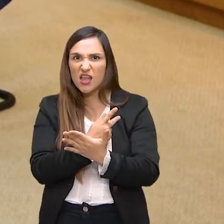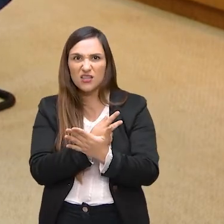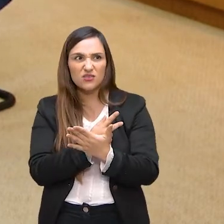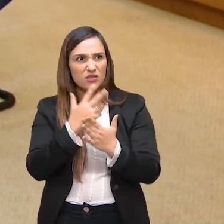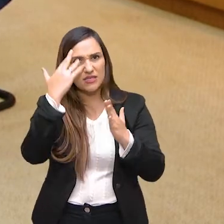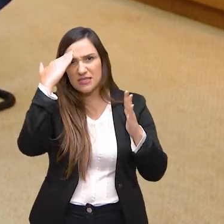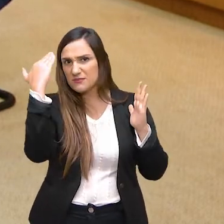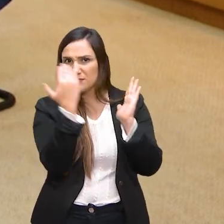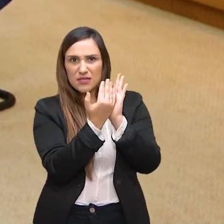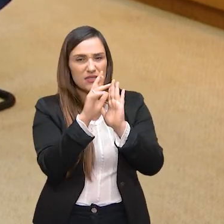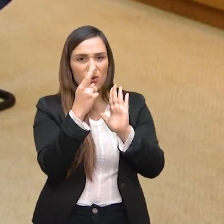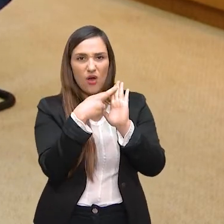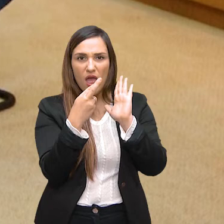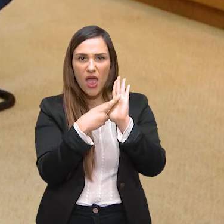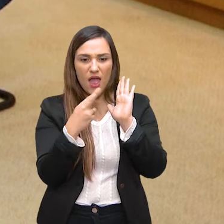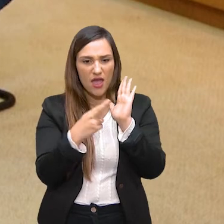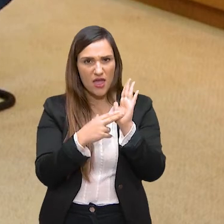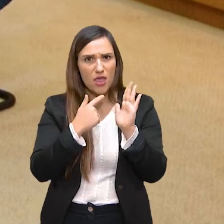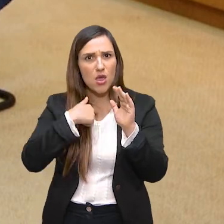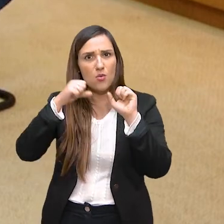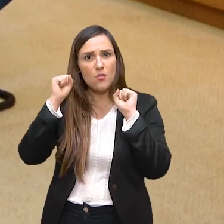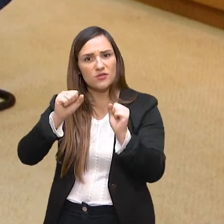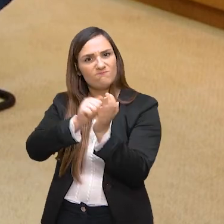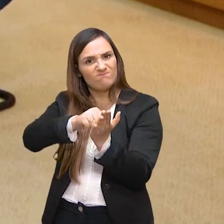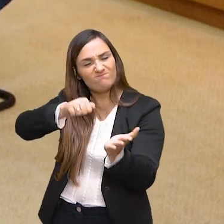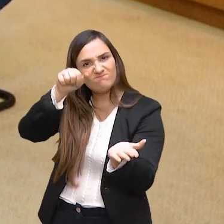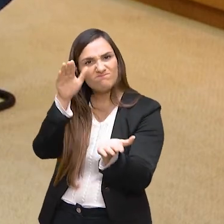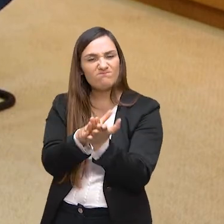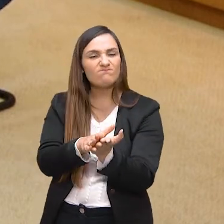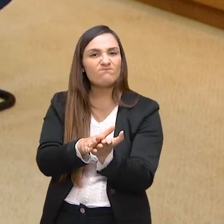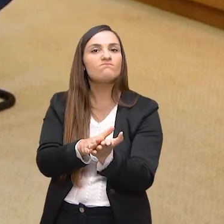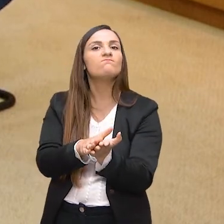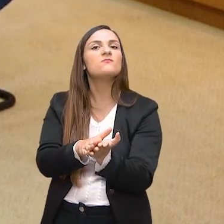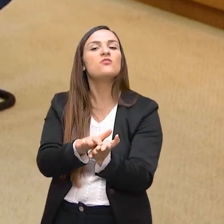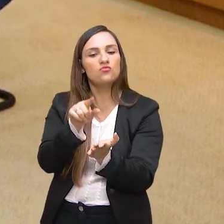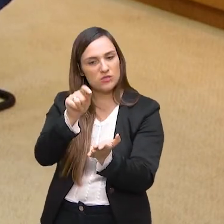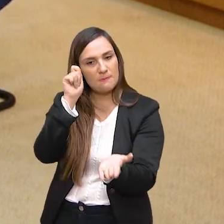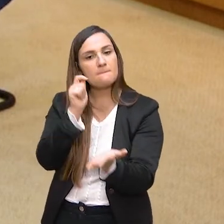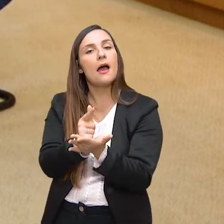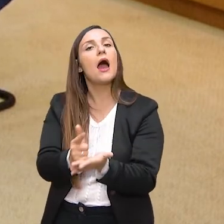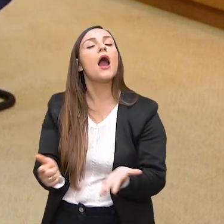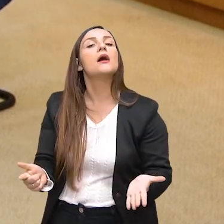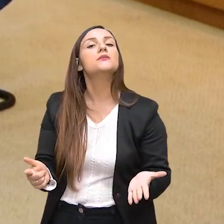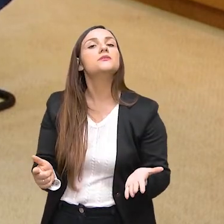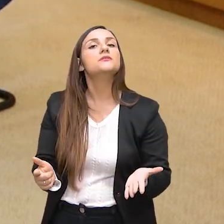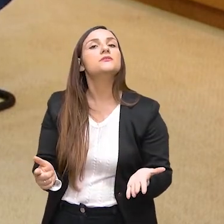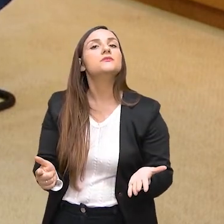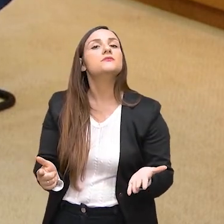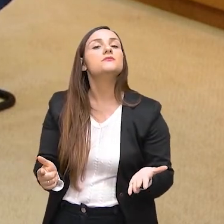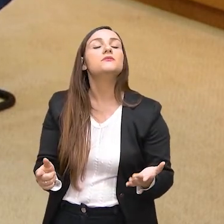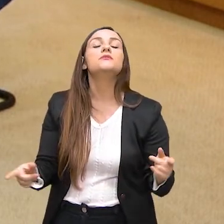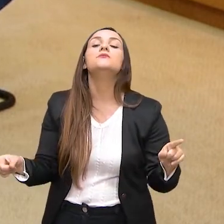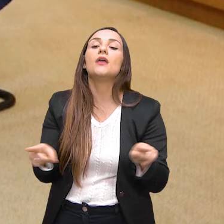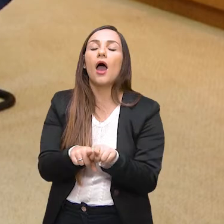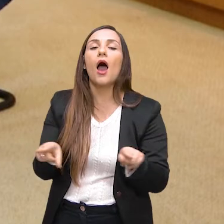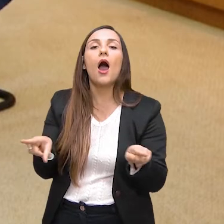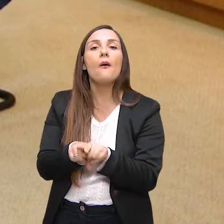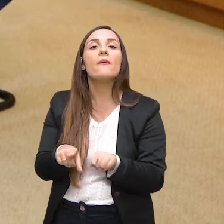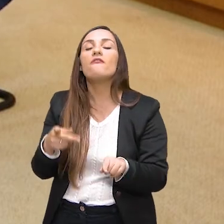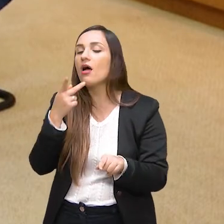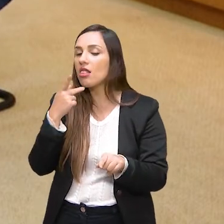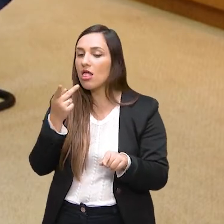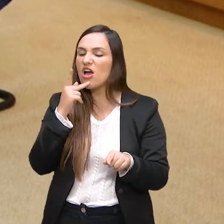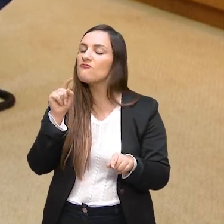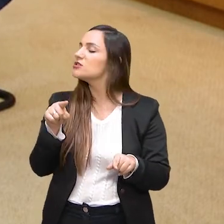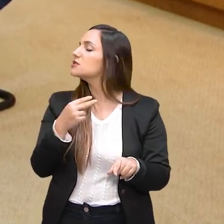irregular, está poluindo o meio ambiente, eu posso aplicar uma multa, dizendo, olha, não funcione sem